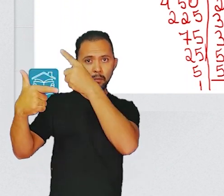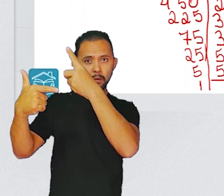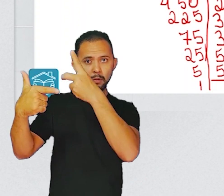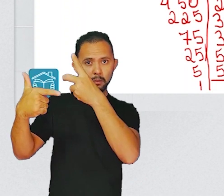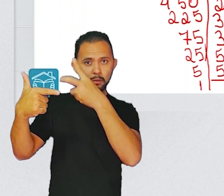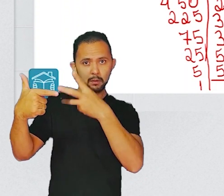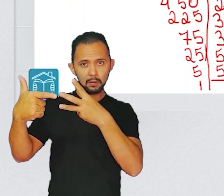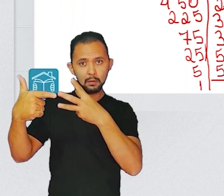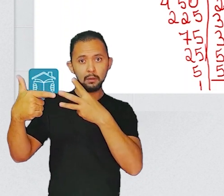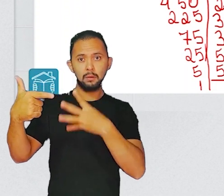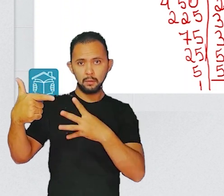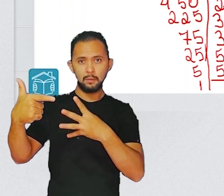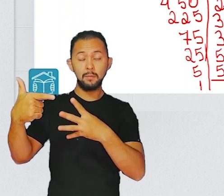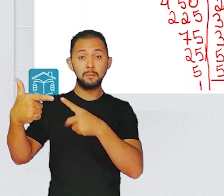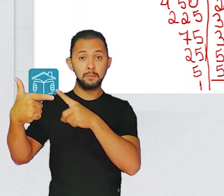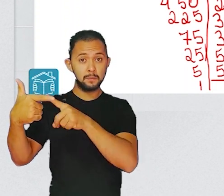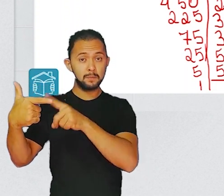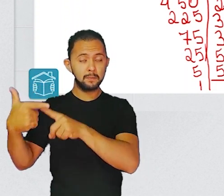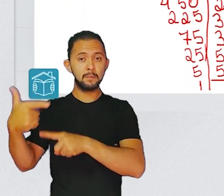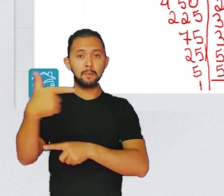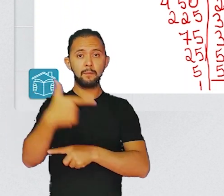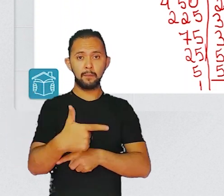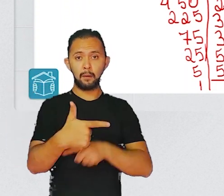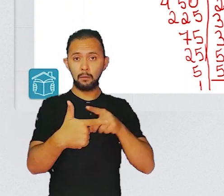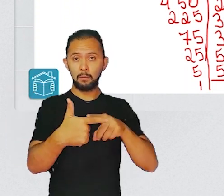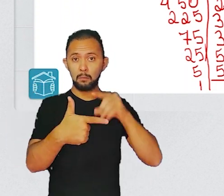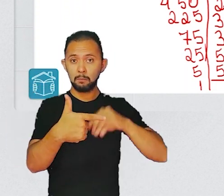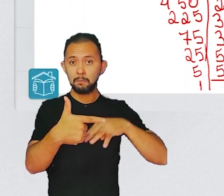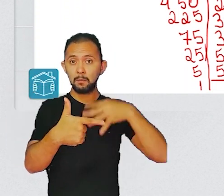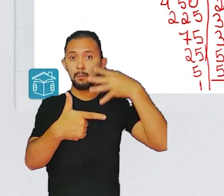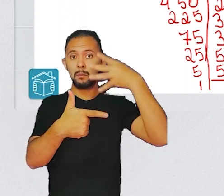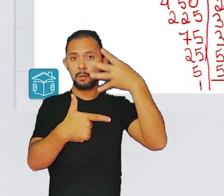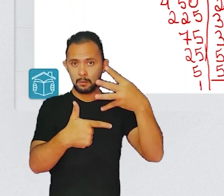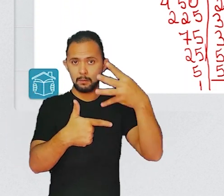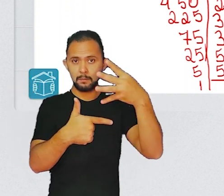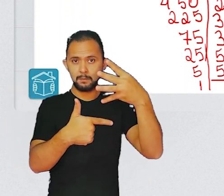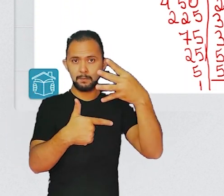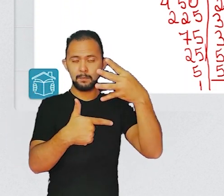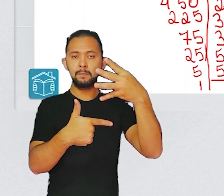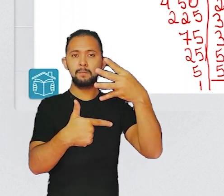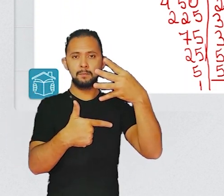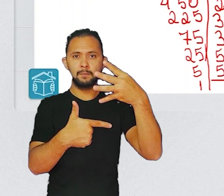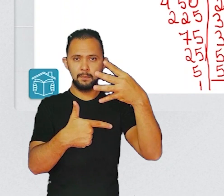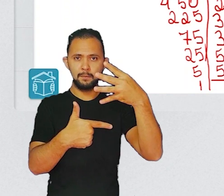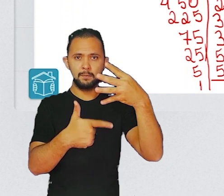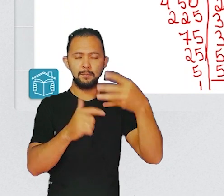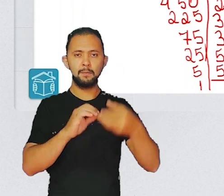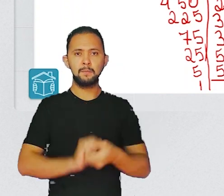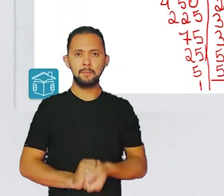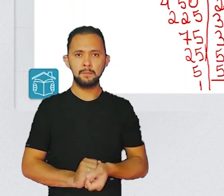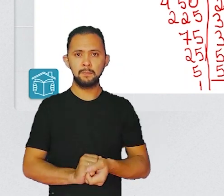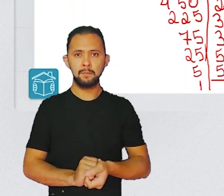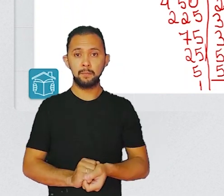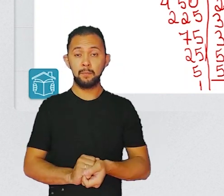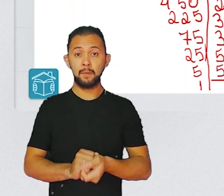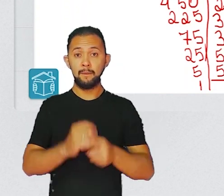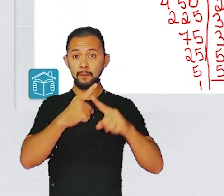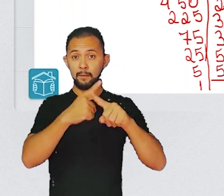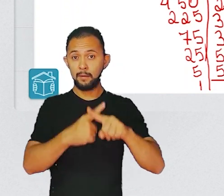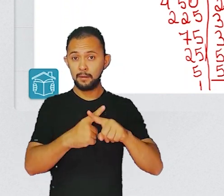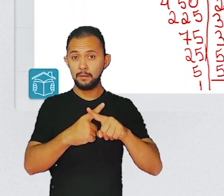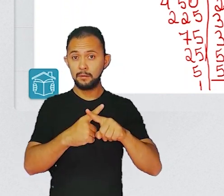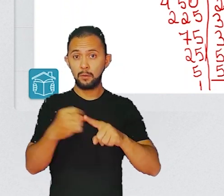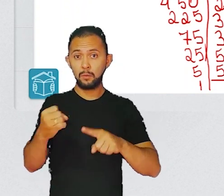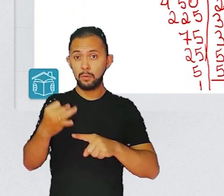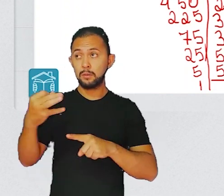2, 3, 4. Então, 3.600 é igual a 2 elevado a 4, vezes. Aí